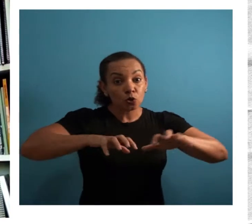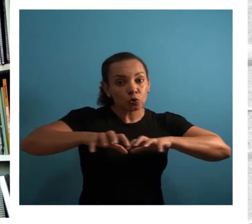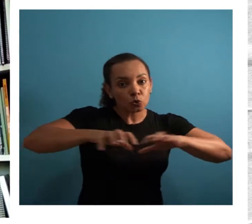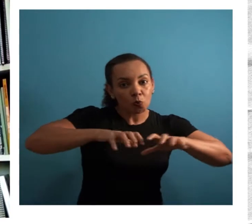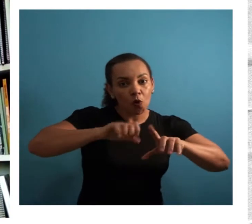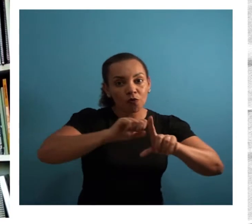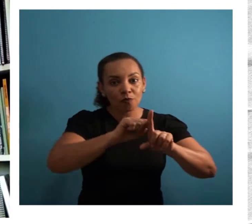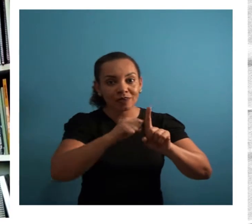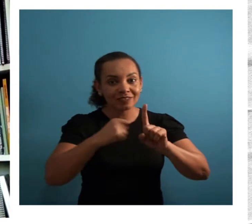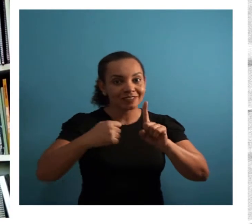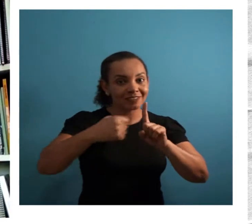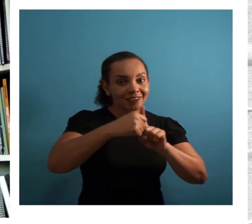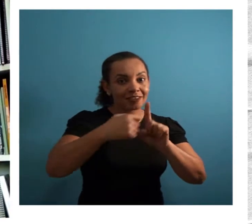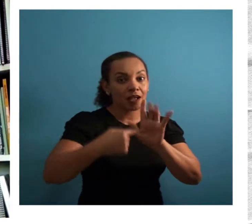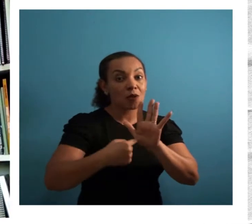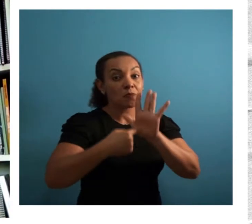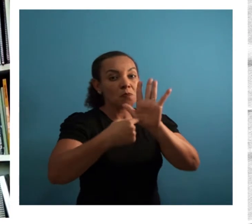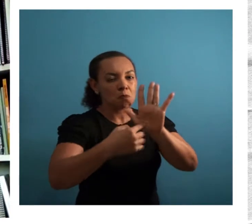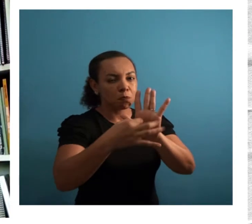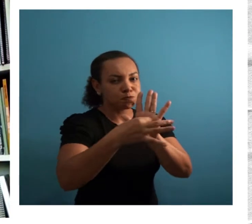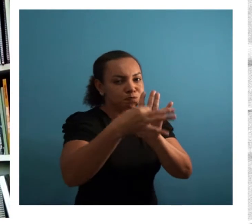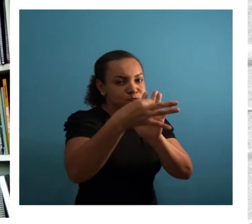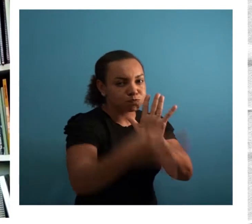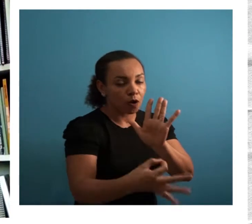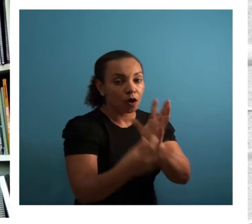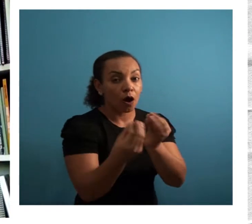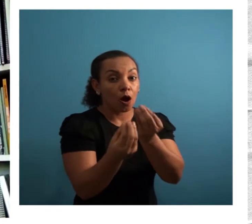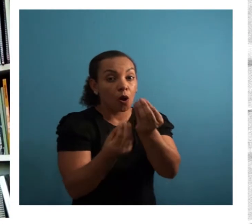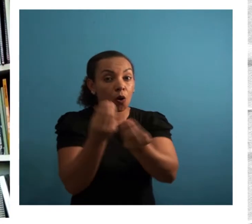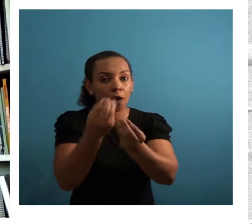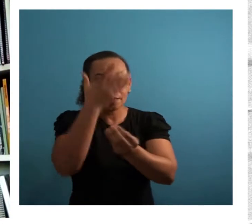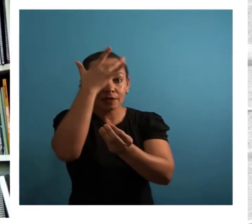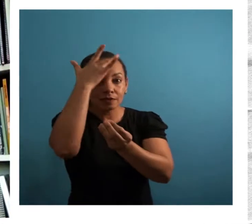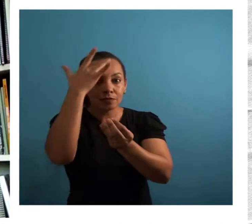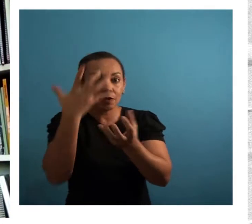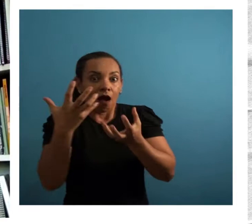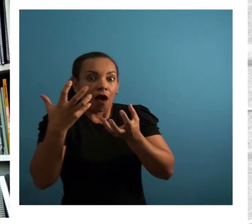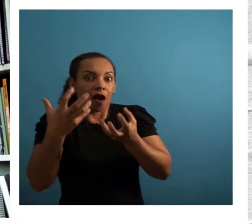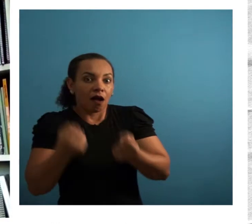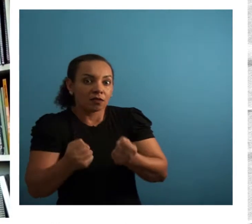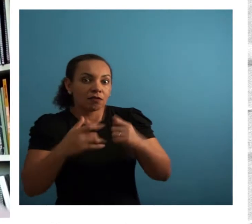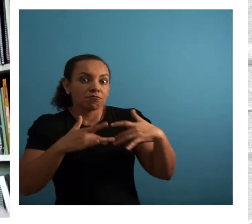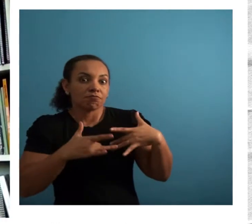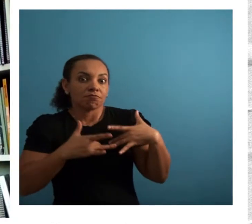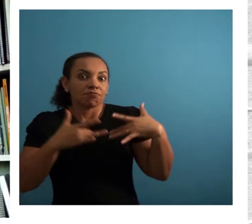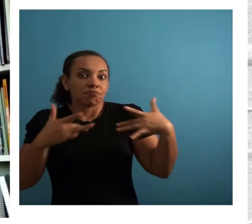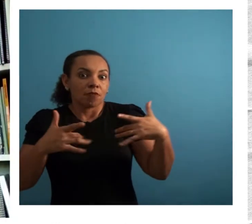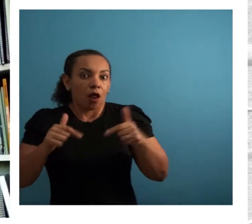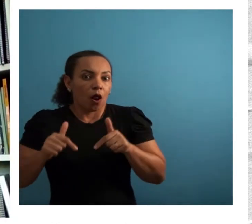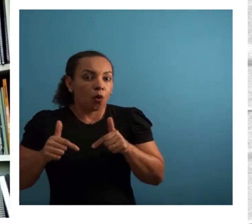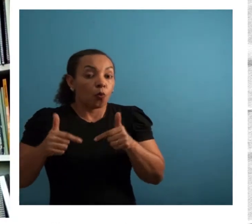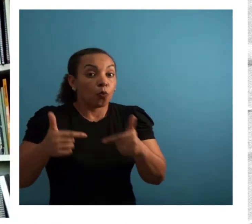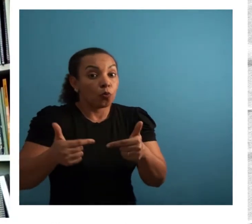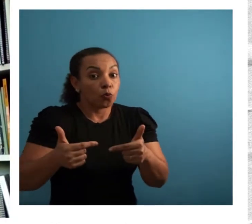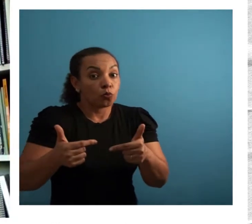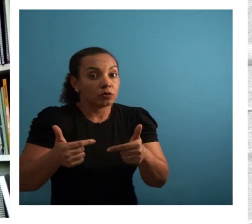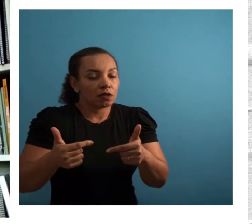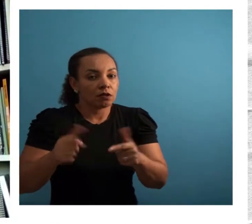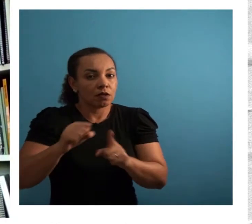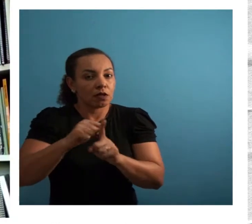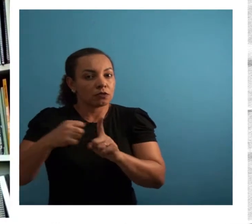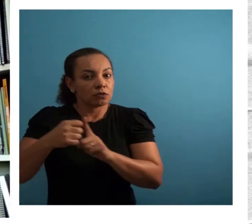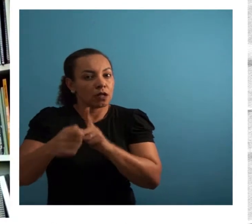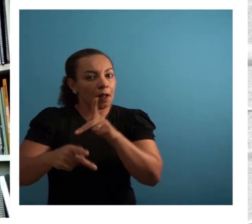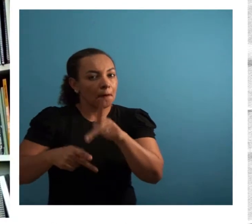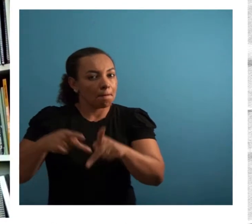sociais também revelam se há ou não disposição de luta da sociedade ou dos setores populares em